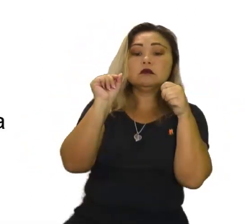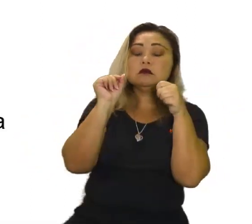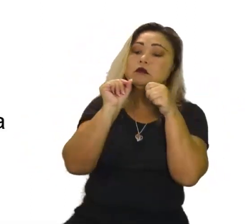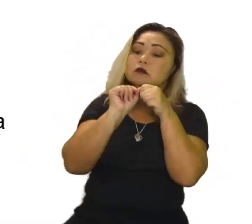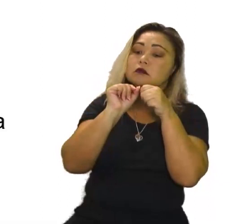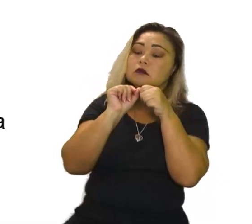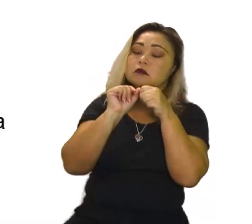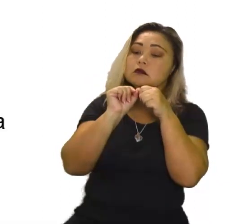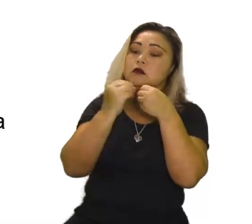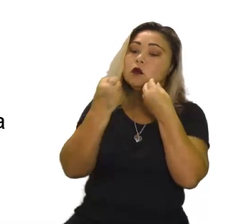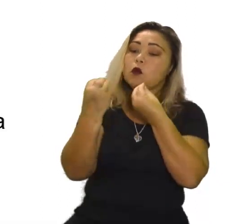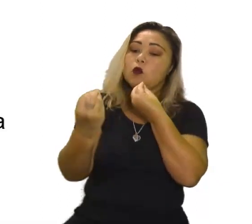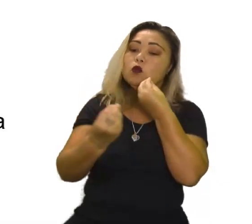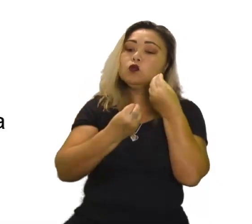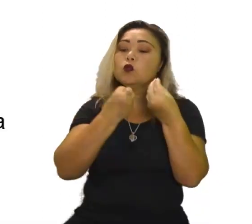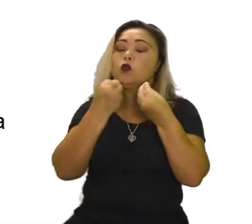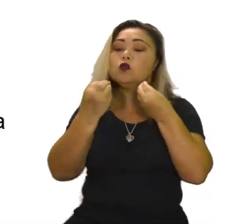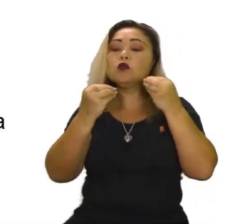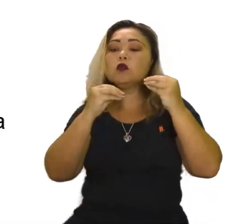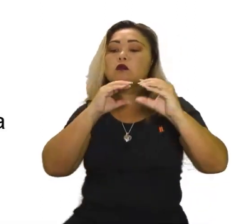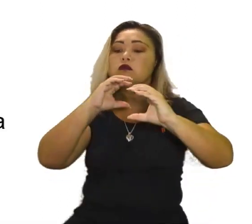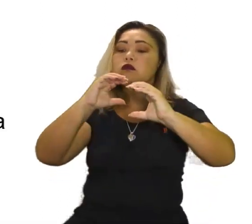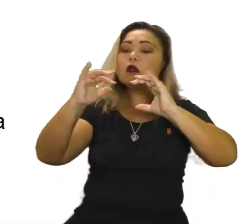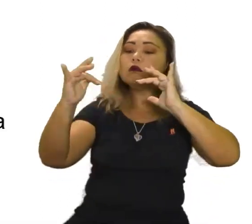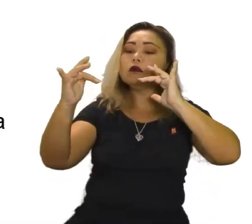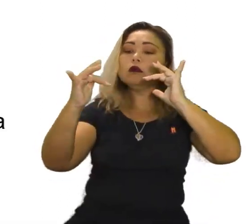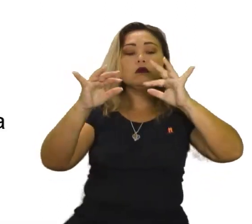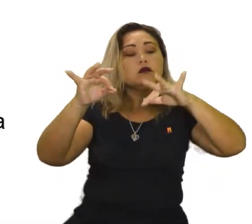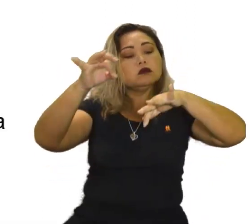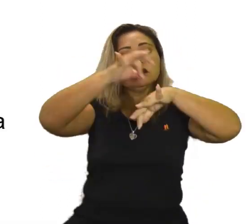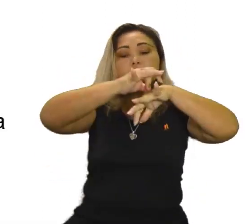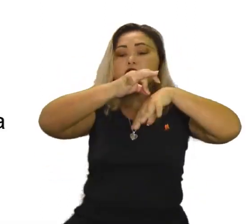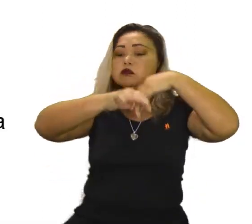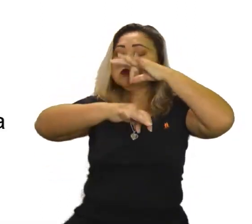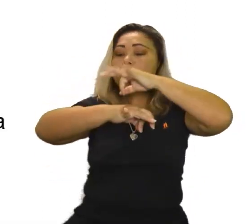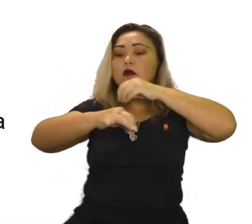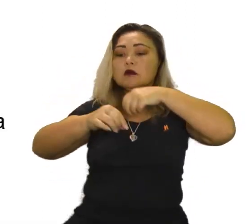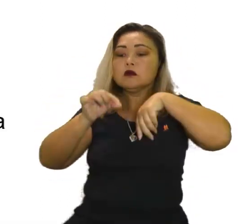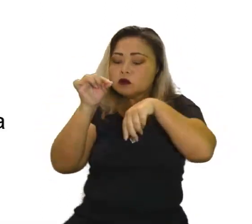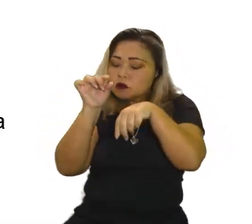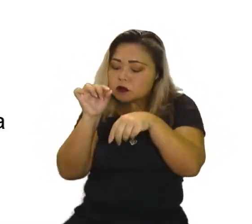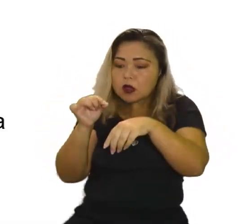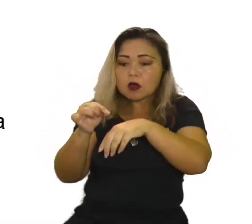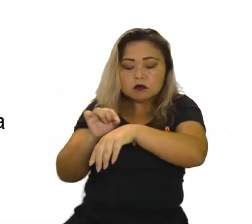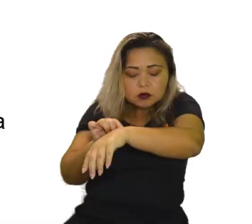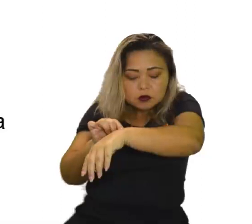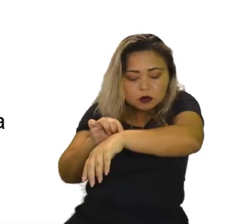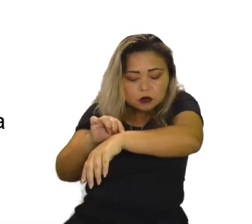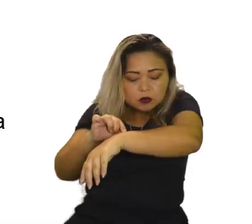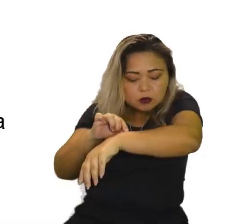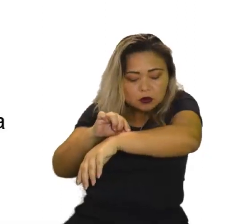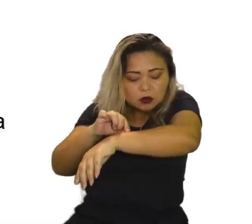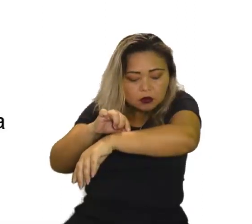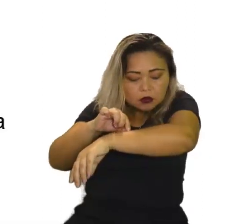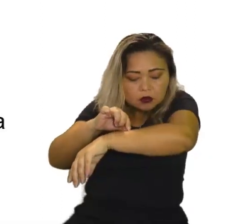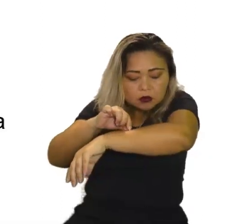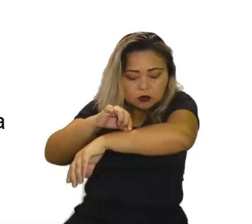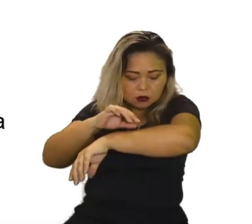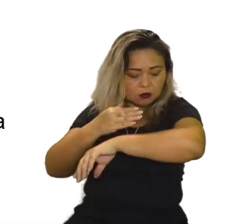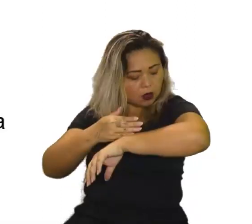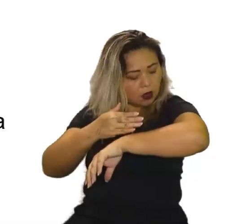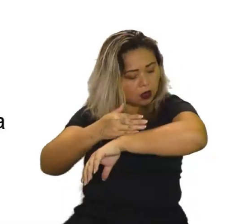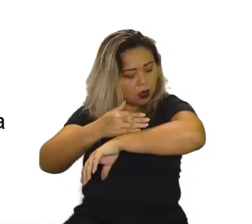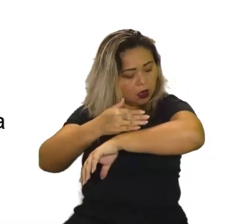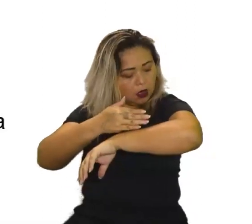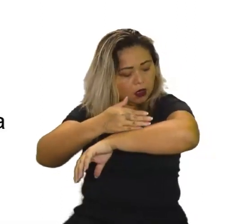o processo de comunicação. Quando você vê as formigas se comunicando, andando uma atrás da